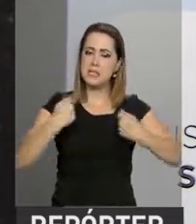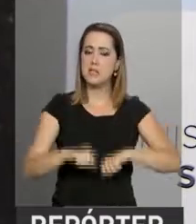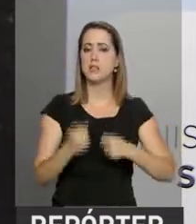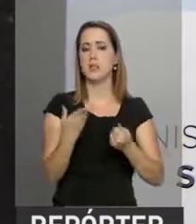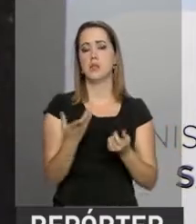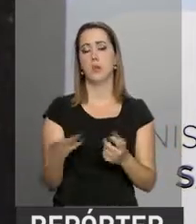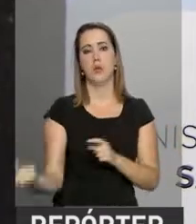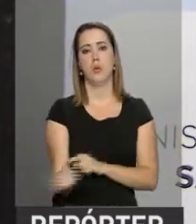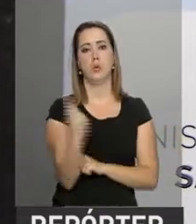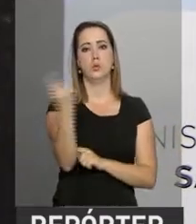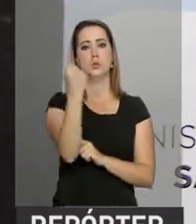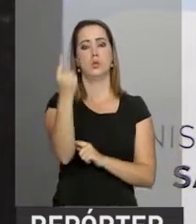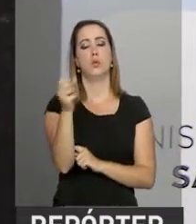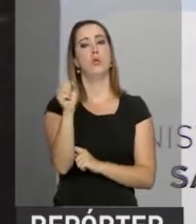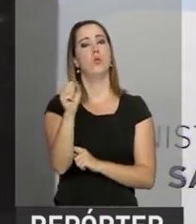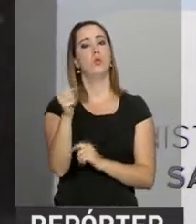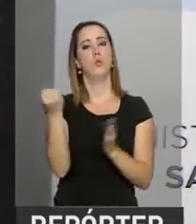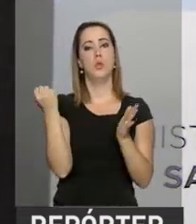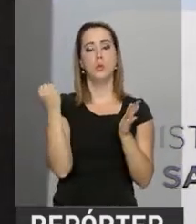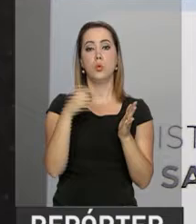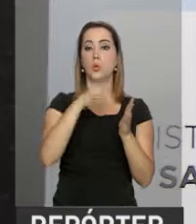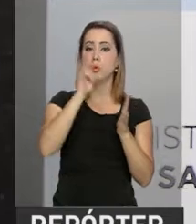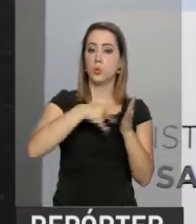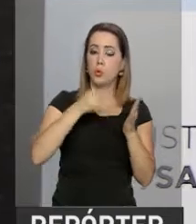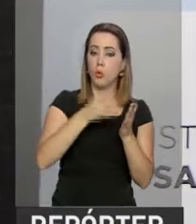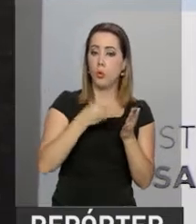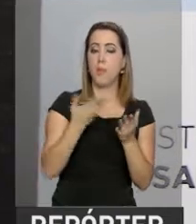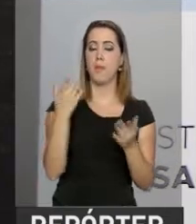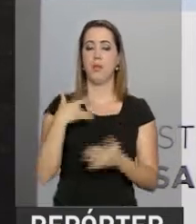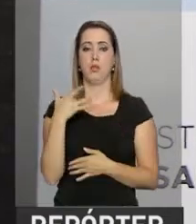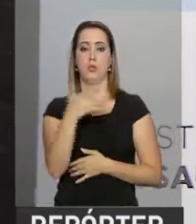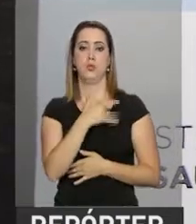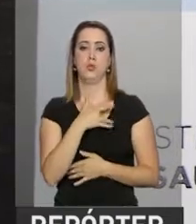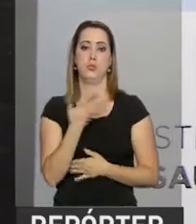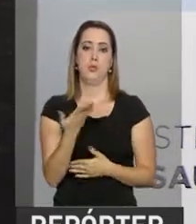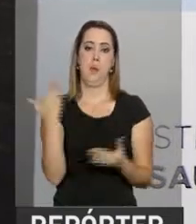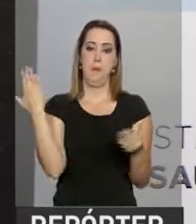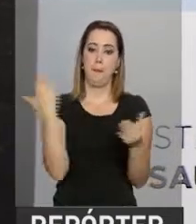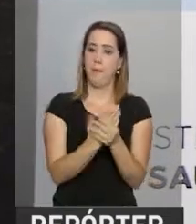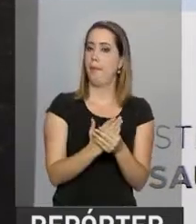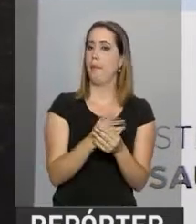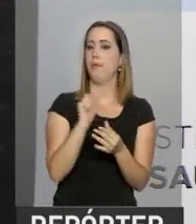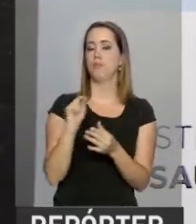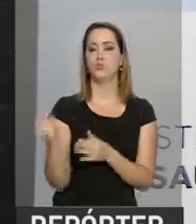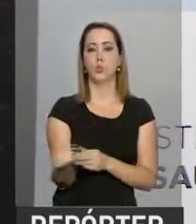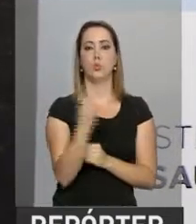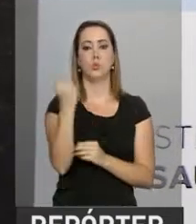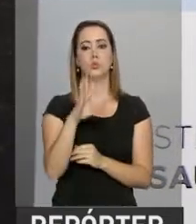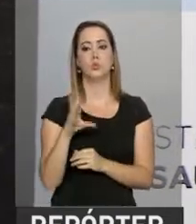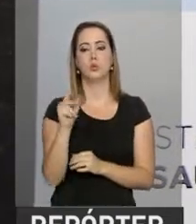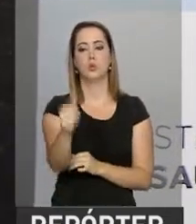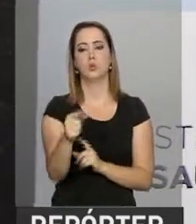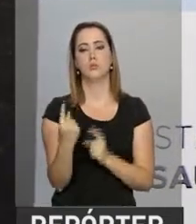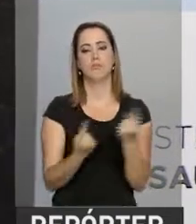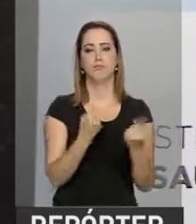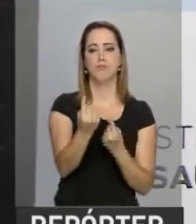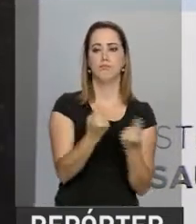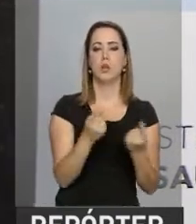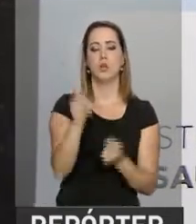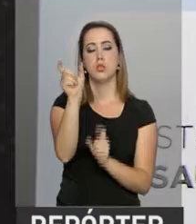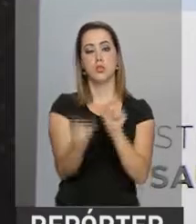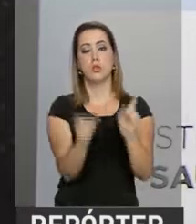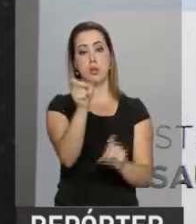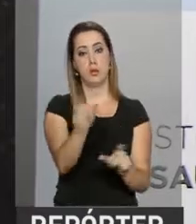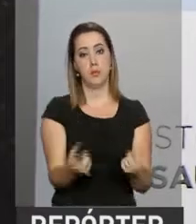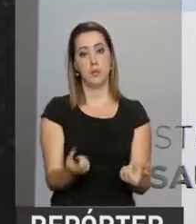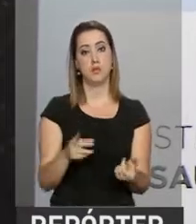registro eletrônico de saúde que é a base do controlo eletrónico onde estarão registadas cada controle eletrônico de cada